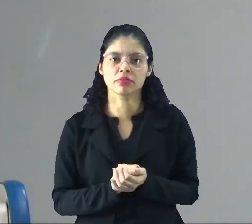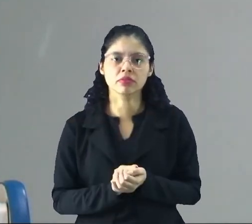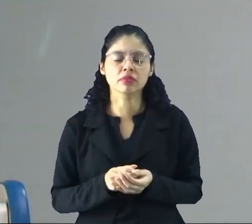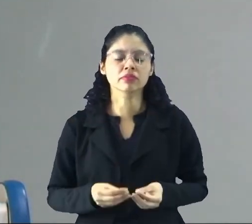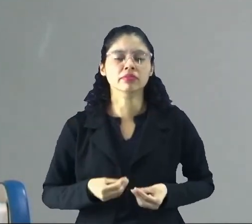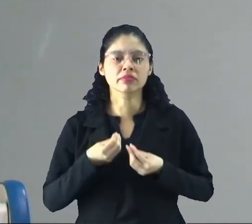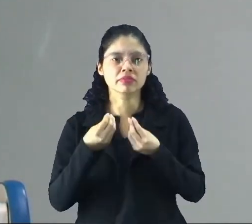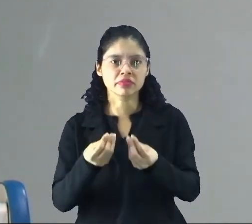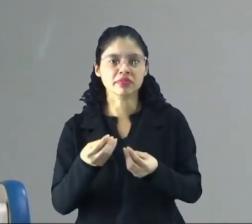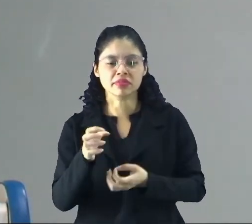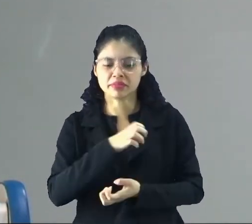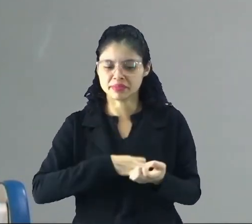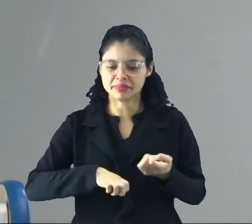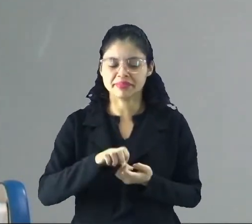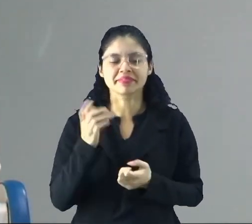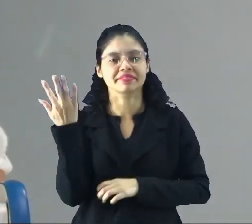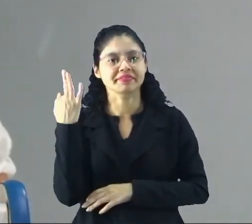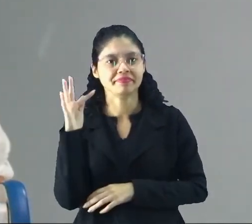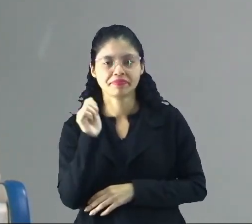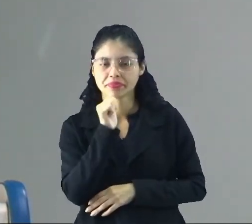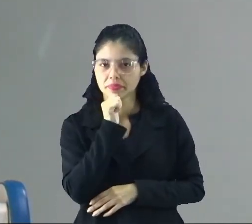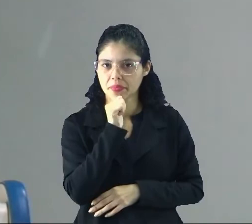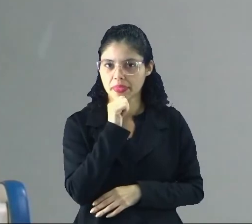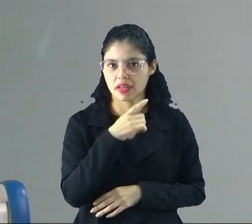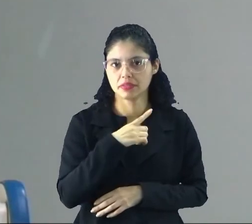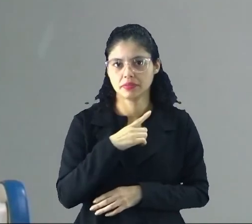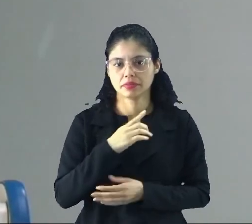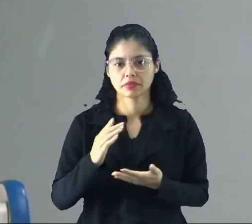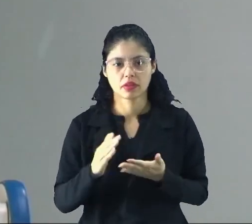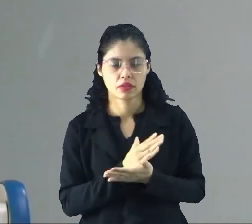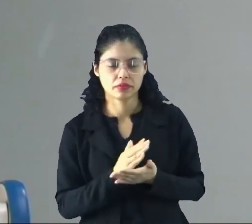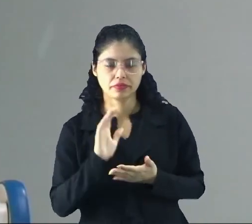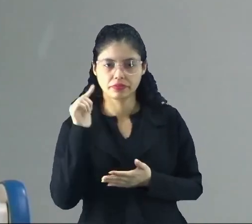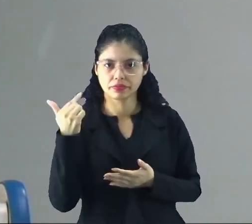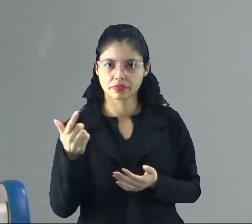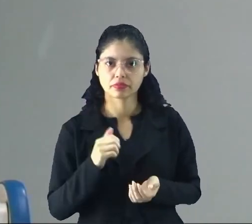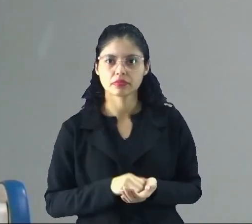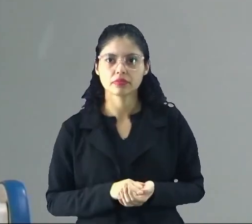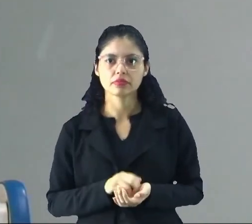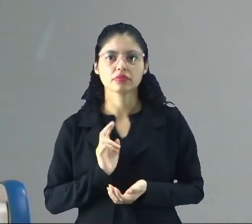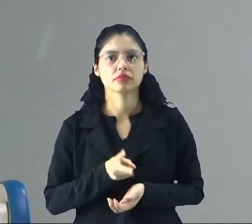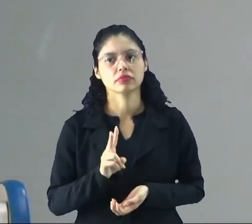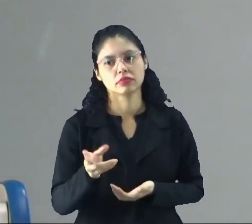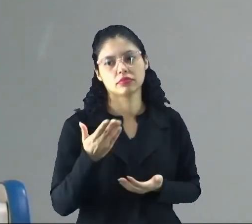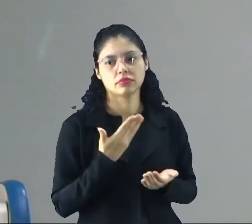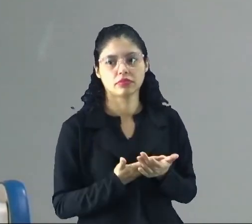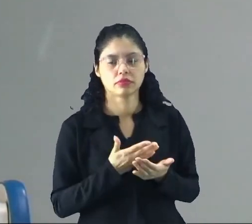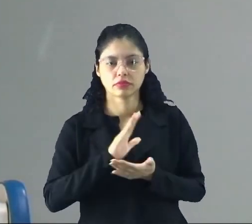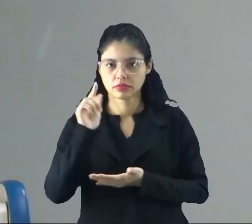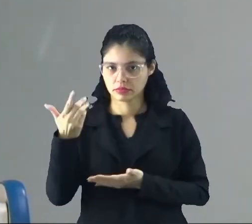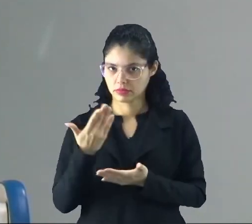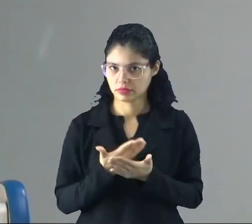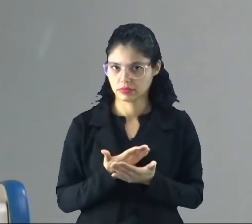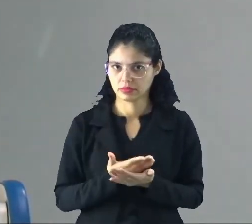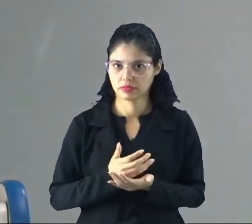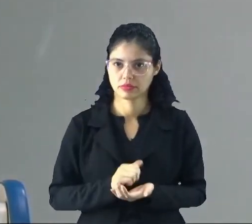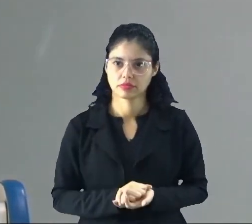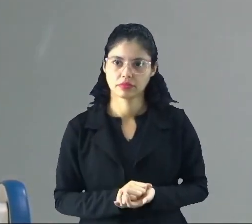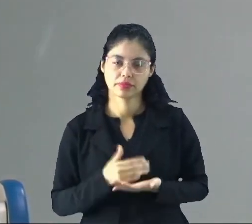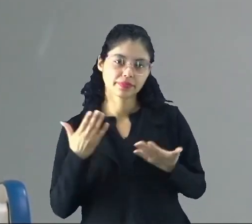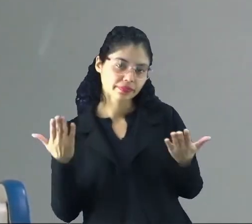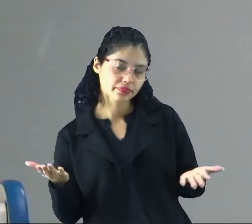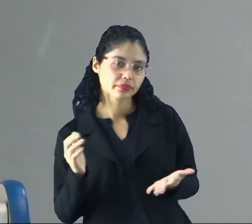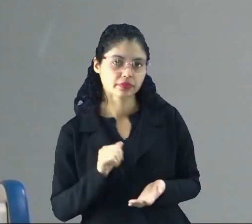mão. A Revolução Francesa, né, ela tem alguns outros desdobramentos que nós vamos continuar estudando na próxima aula.